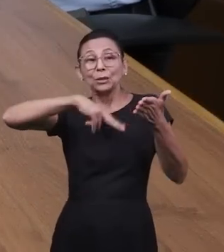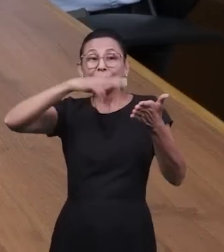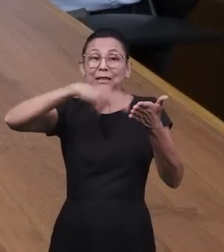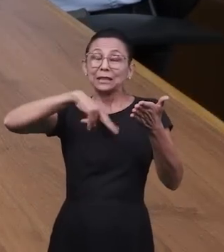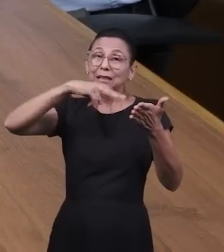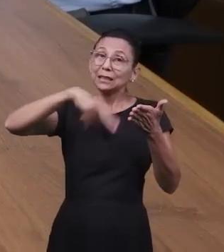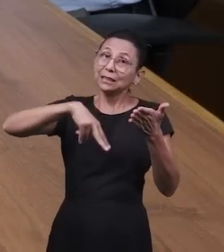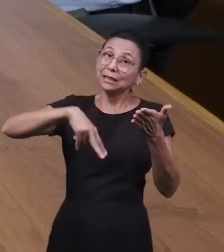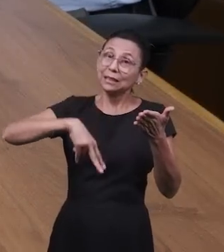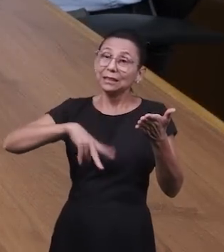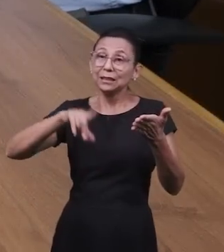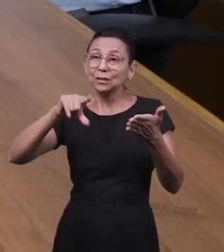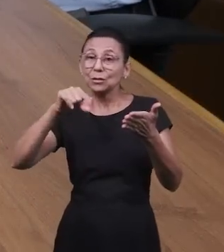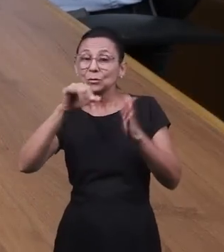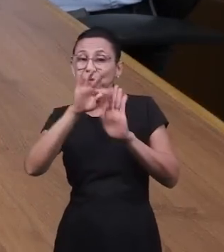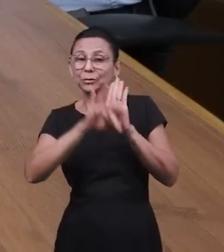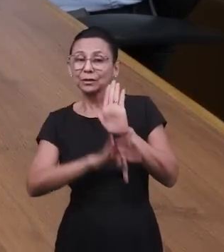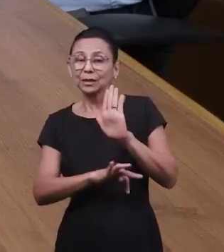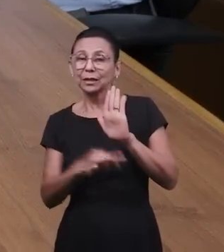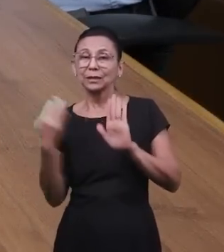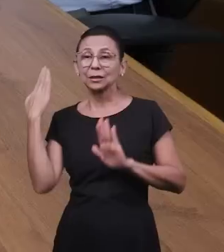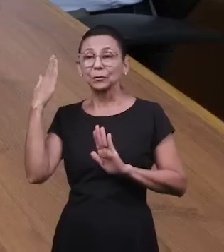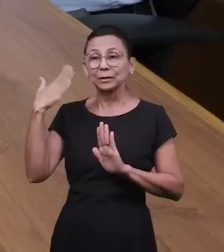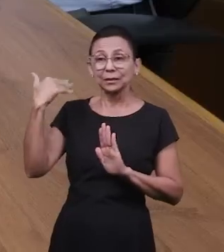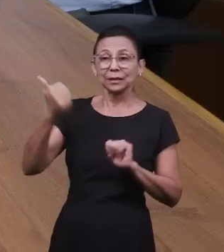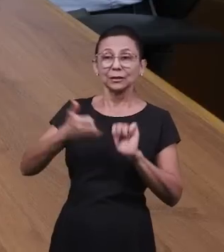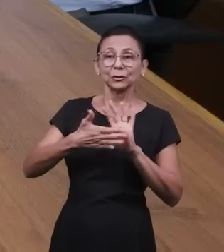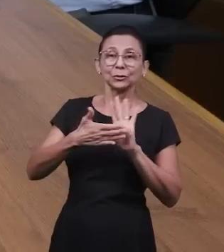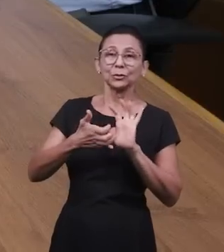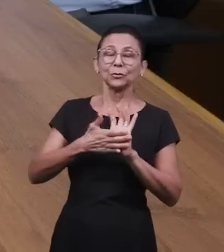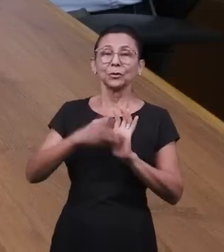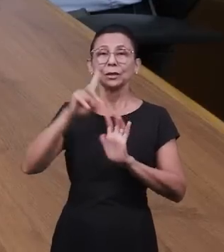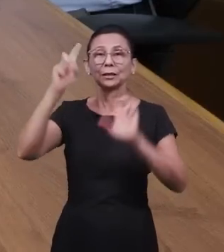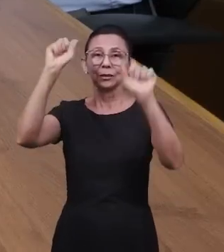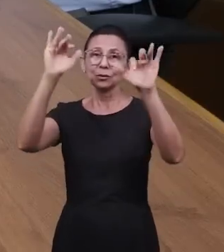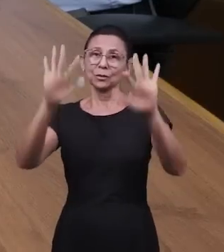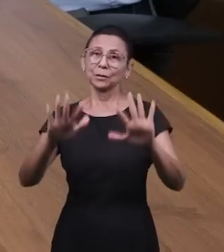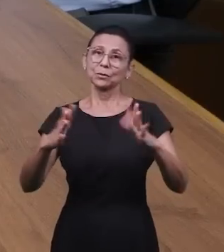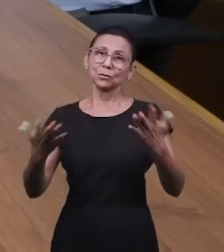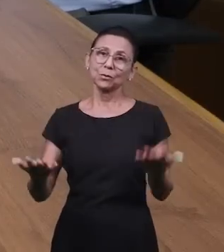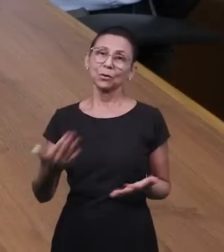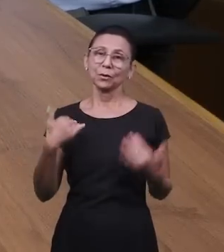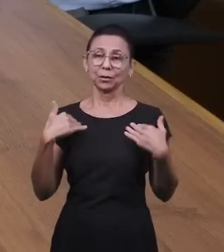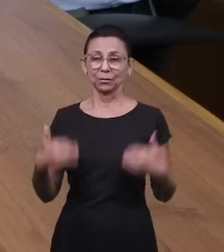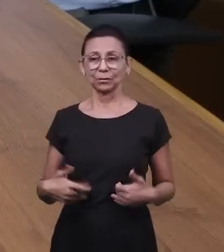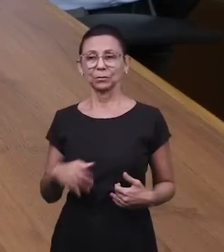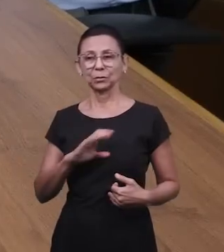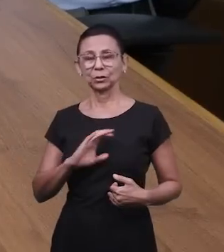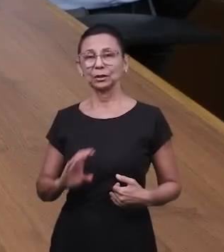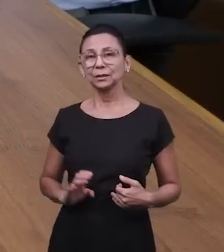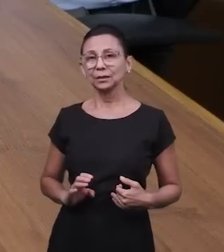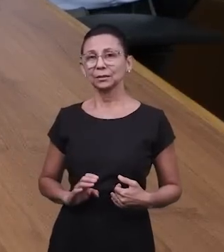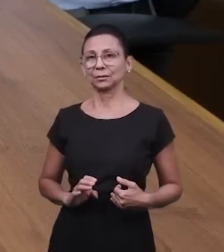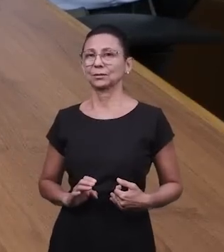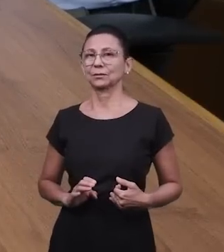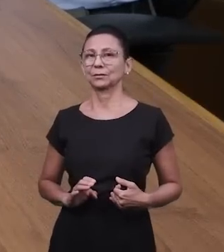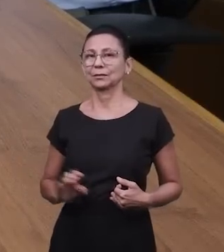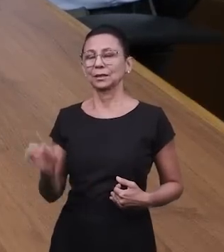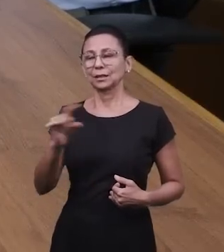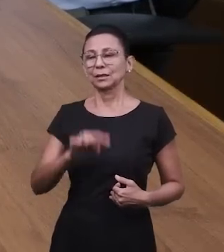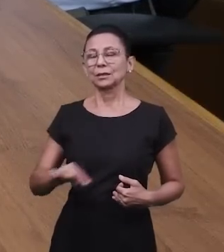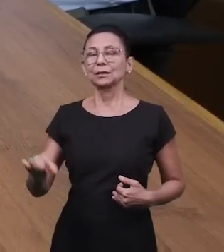ali, trouxe a direção da mensagem, a direção do louvor, e a bênção que você recebeu é esse corpo, é alguém que estava orando por mim e por